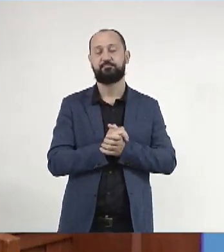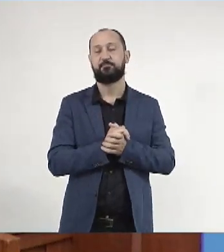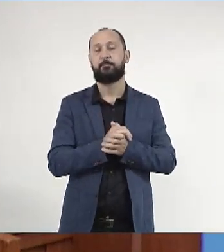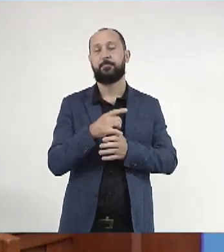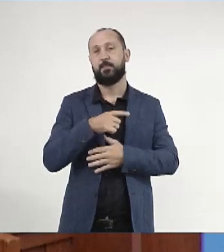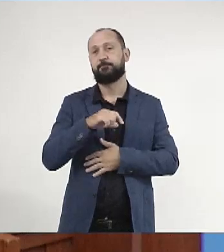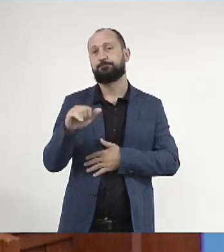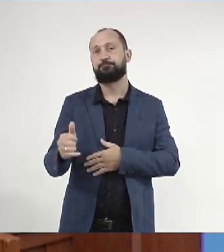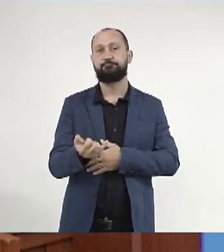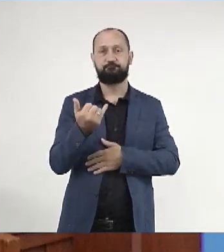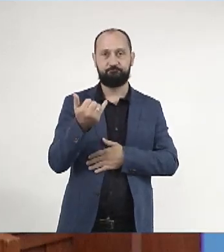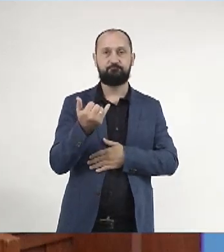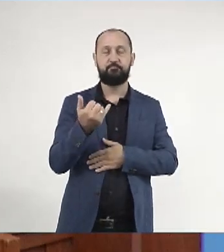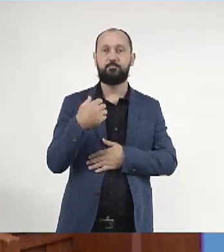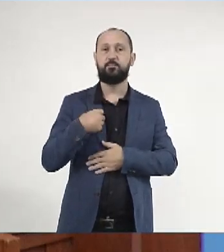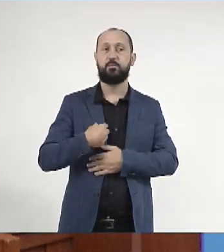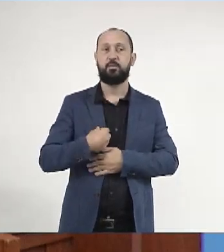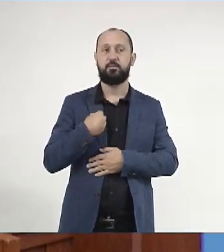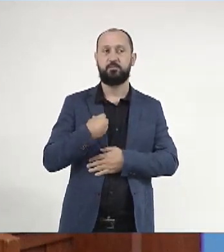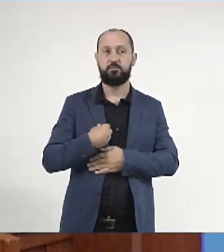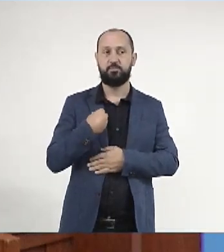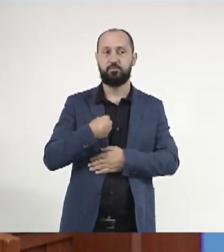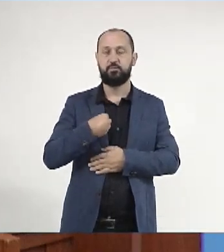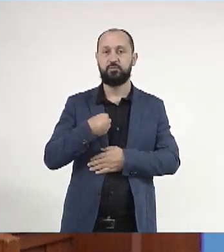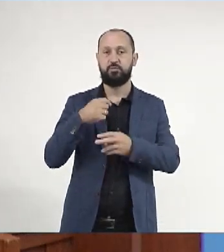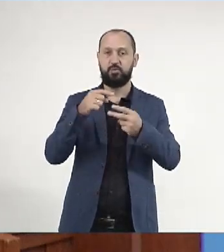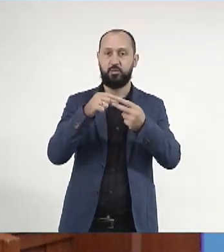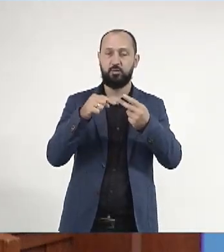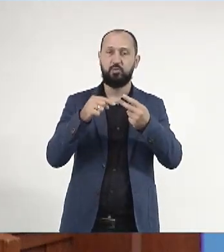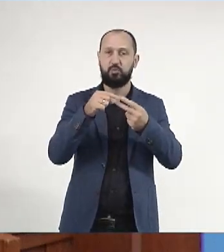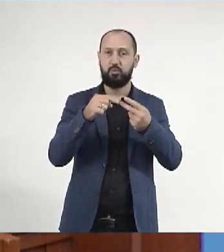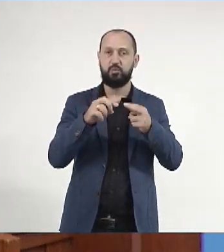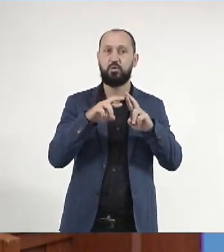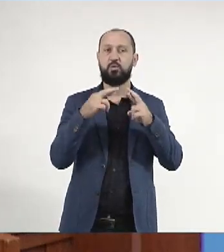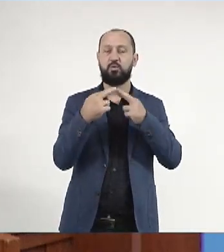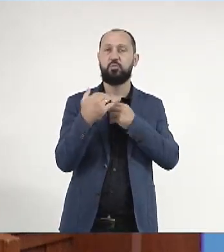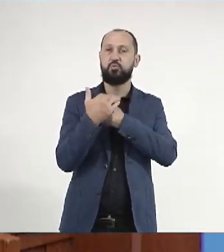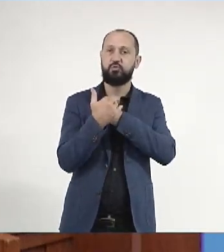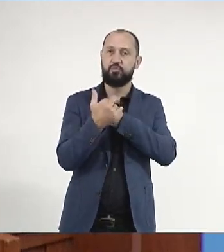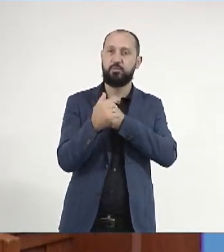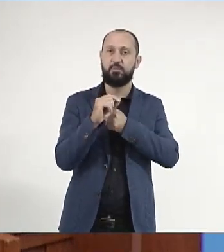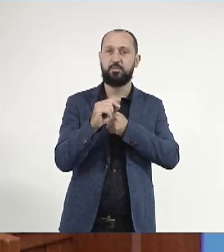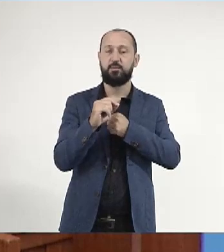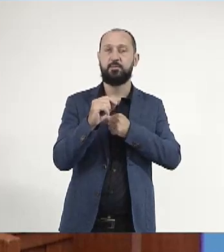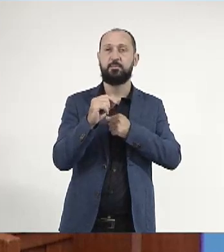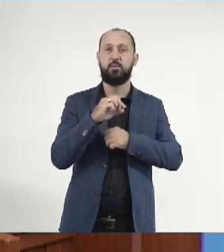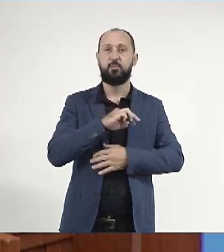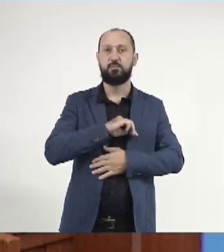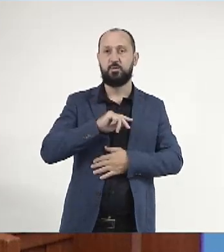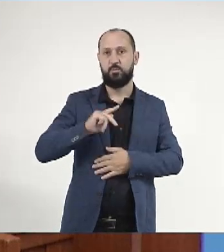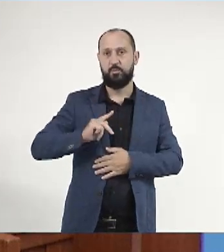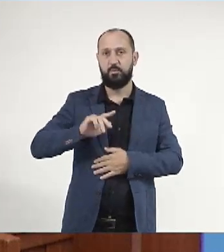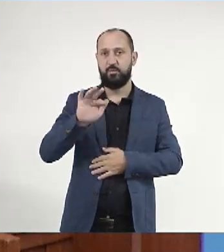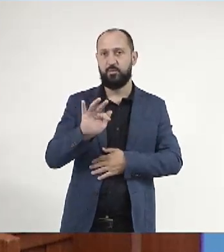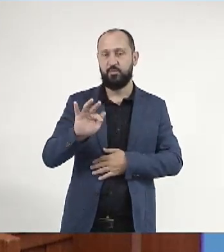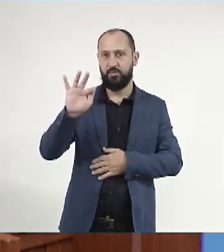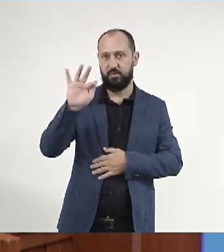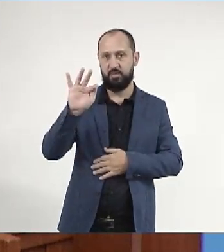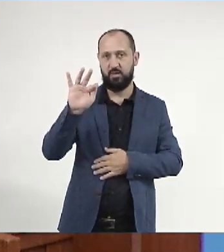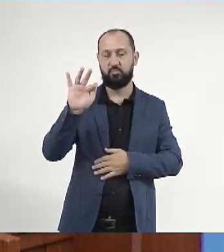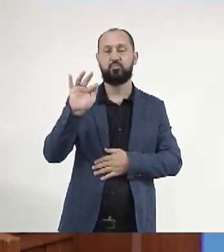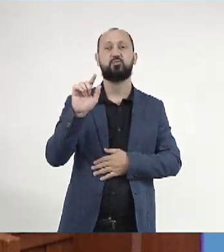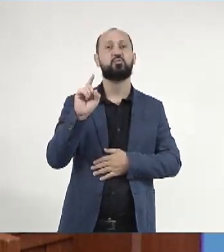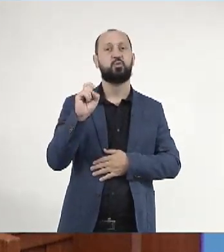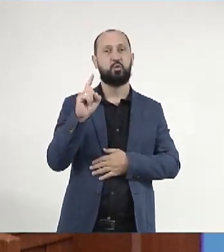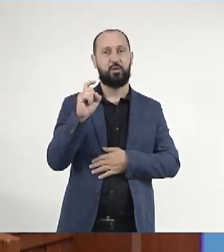tive a oportunidade de participar de 2 reuniões convocadas pelo Ministério Público Federal de